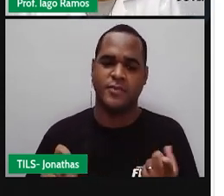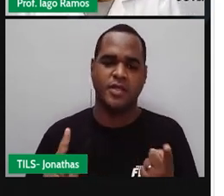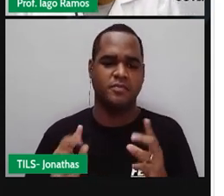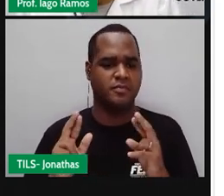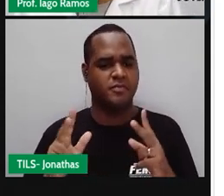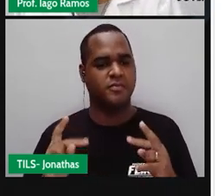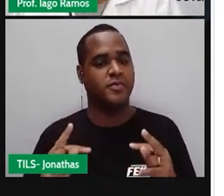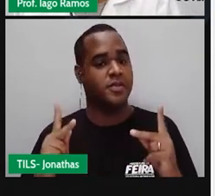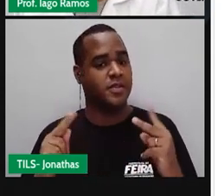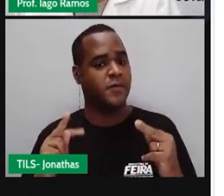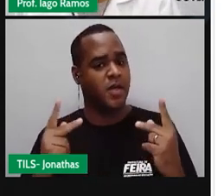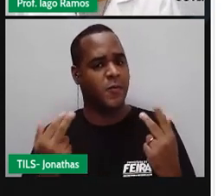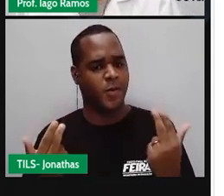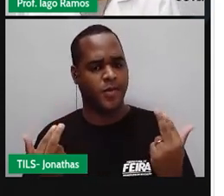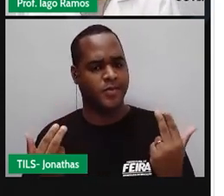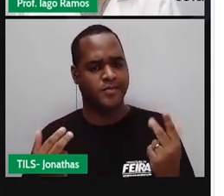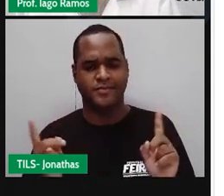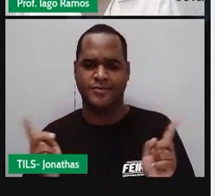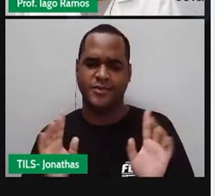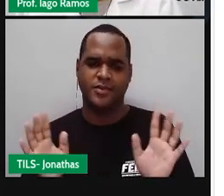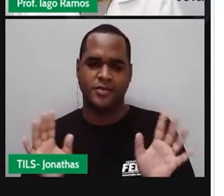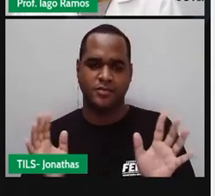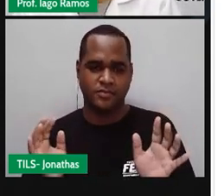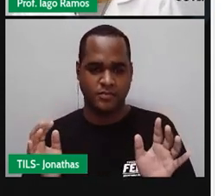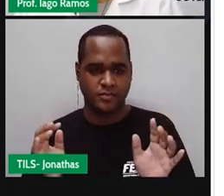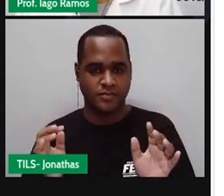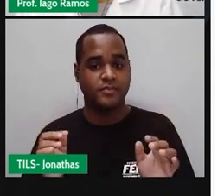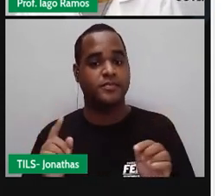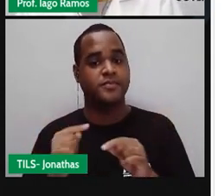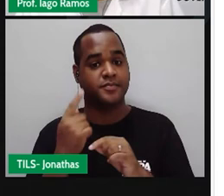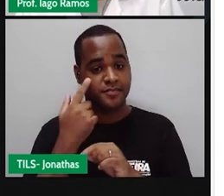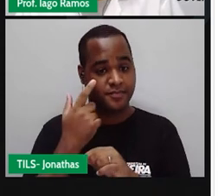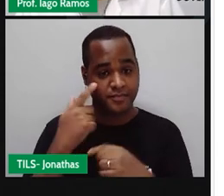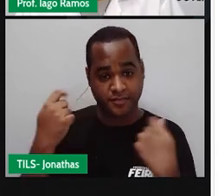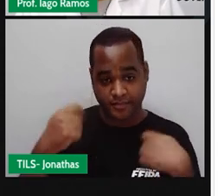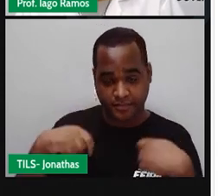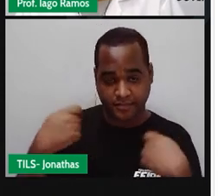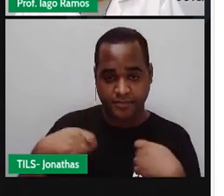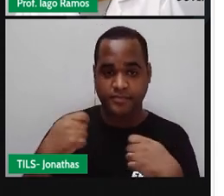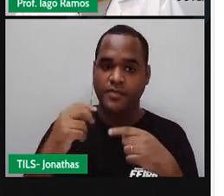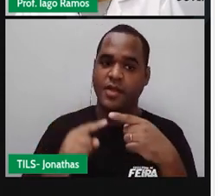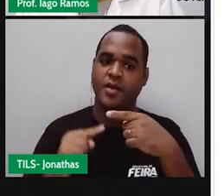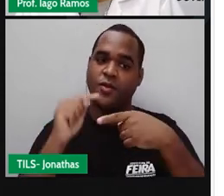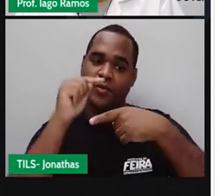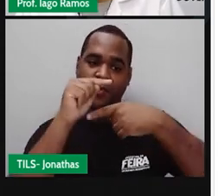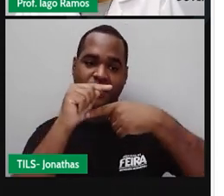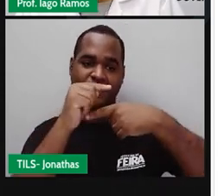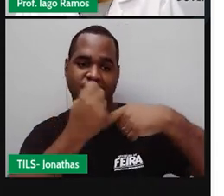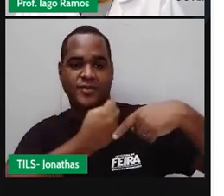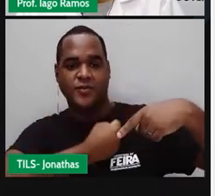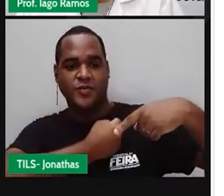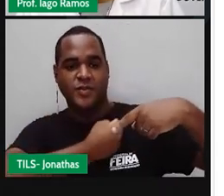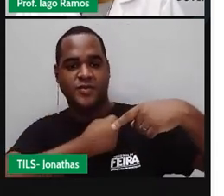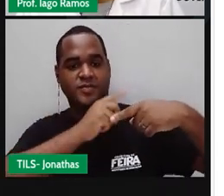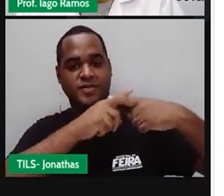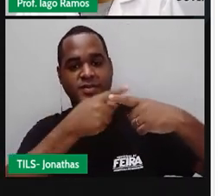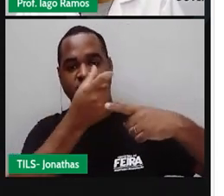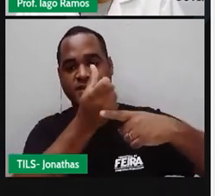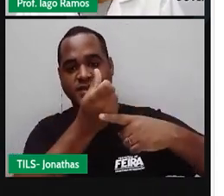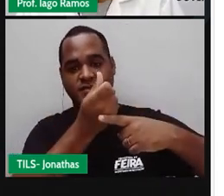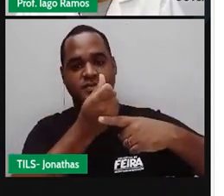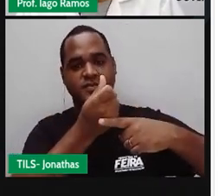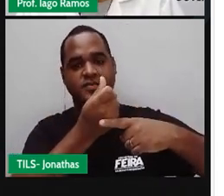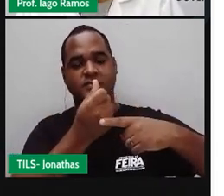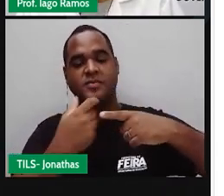saber quem é o maior pela parte de baixo a gente vai saber quem é o maior pelos números de cima Cauã foi